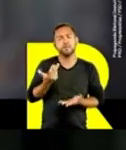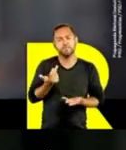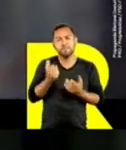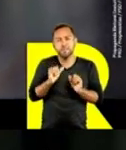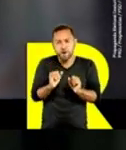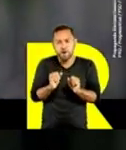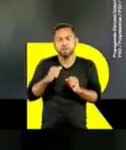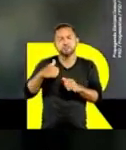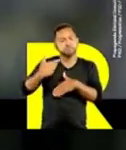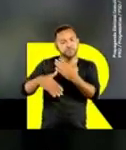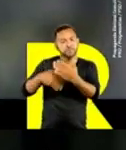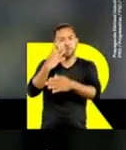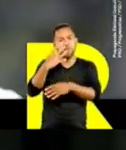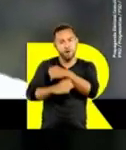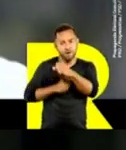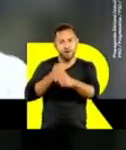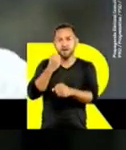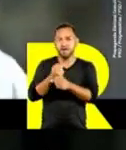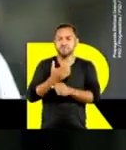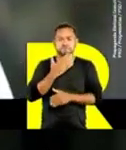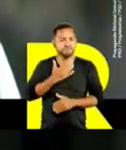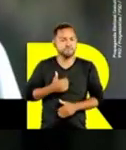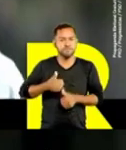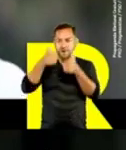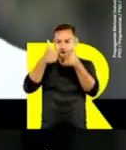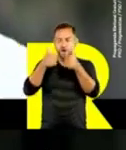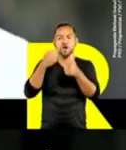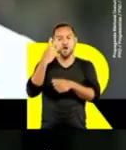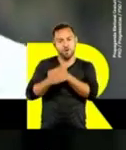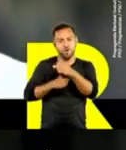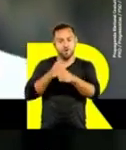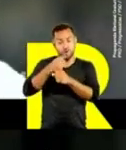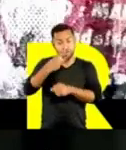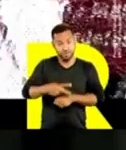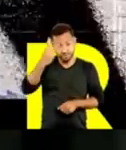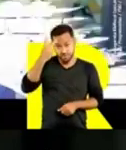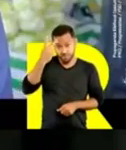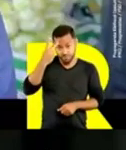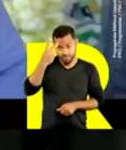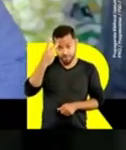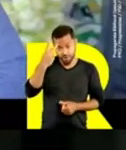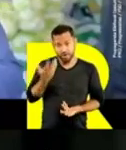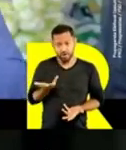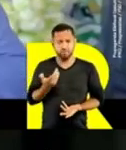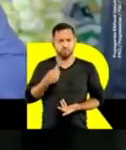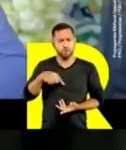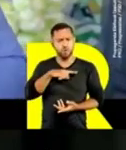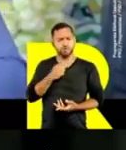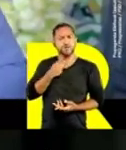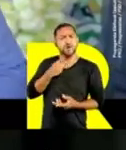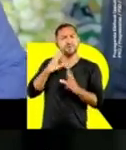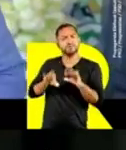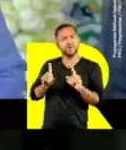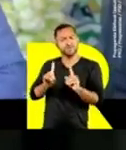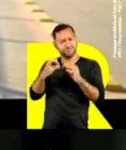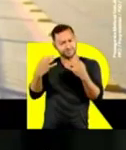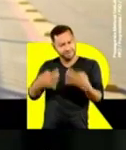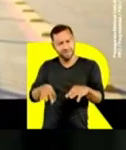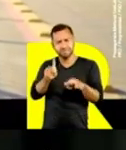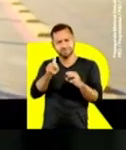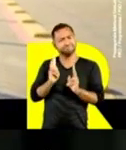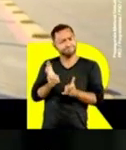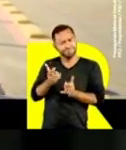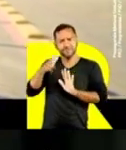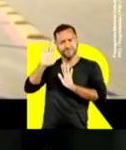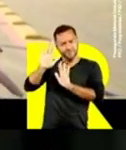ter os próximos 4 anos como os melhores 4 anos da cidade de São Paulo. A gente não pode mexer naquilo que tá dando certo, não.